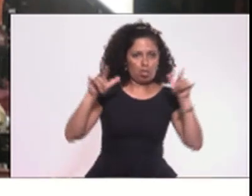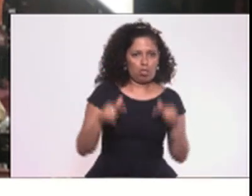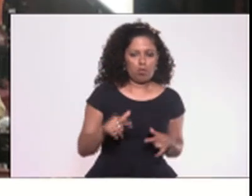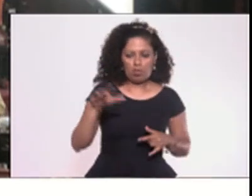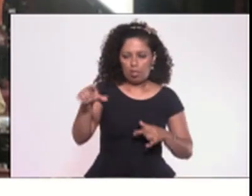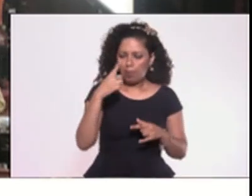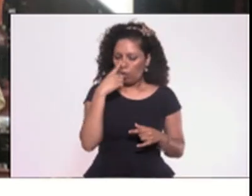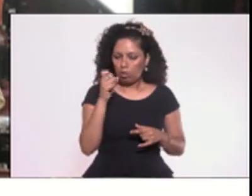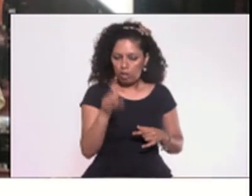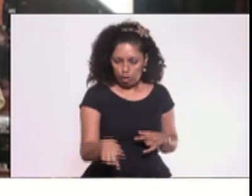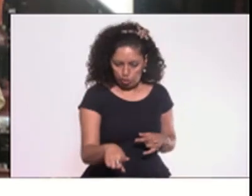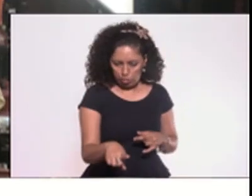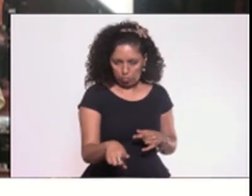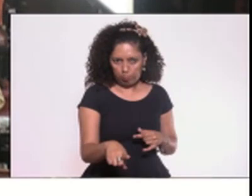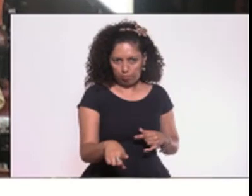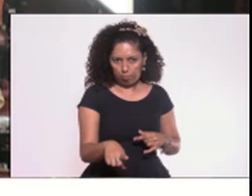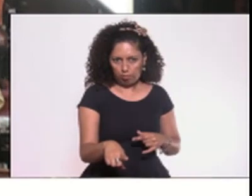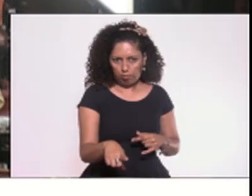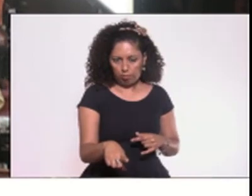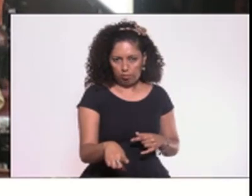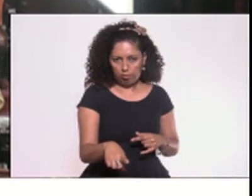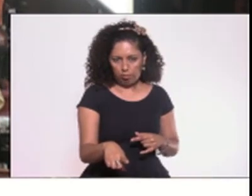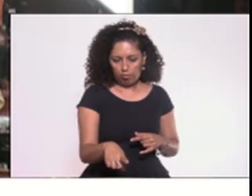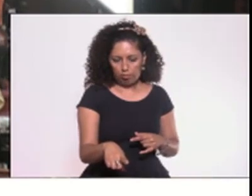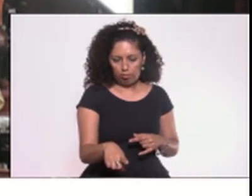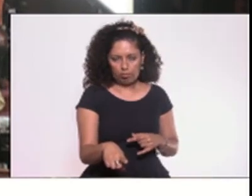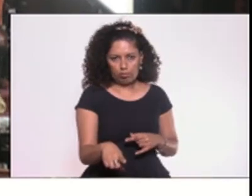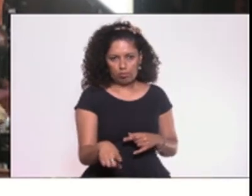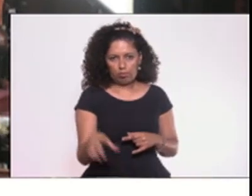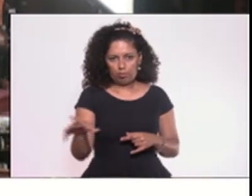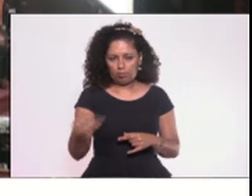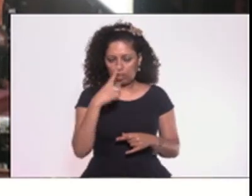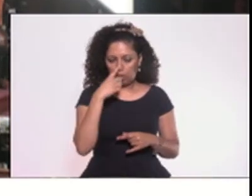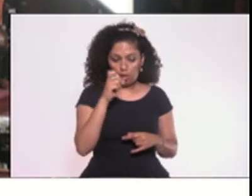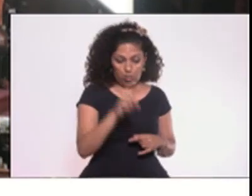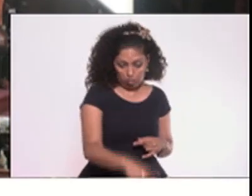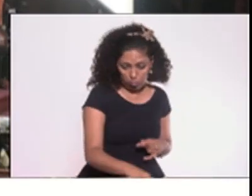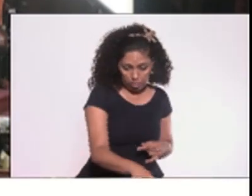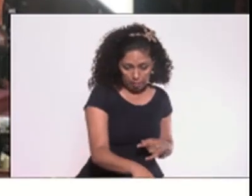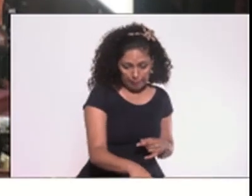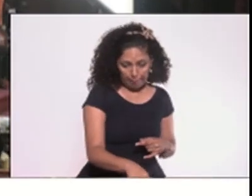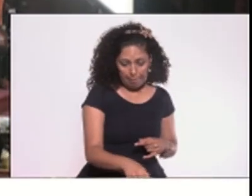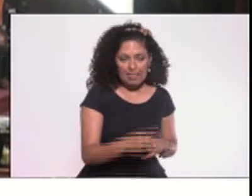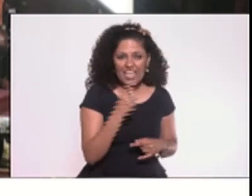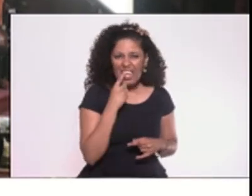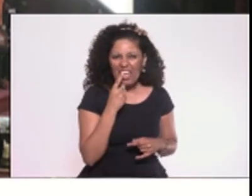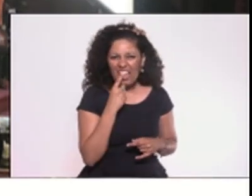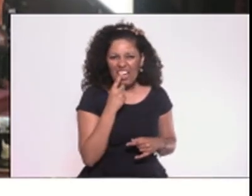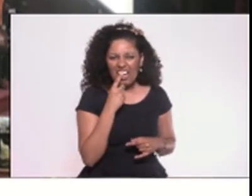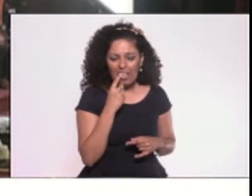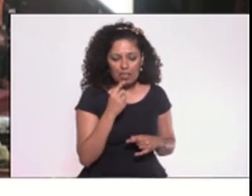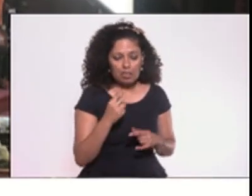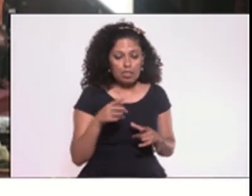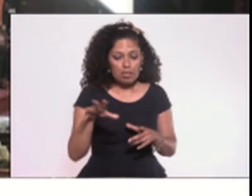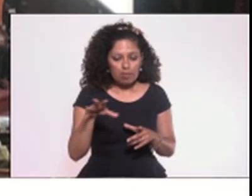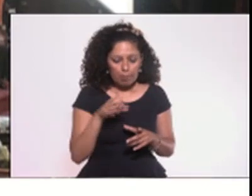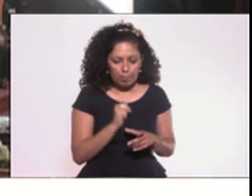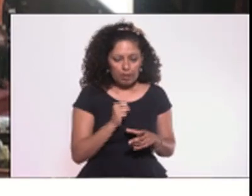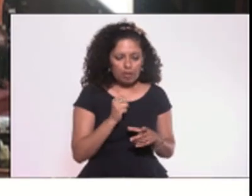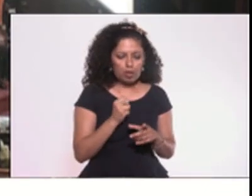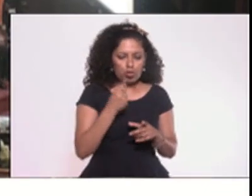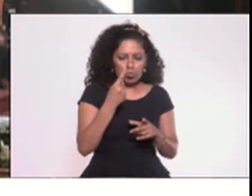joga o lixo, né, deposita o lixo aqui no baú, a garrafinha de plástico, e você vai acumulando pontos e